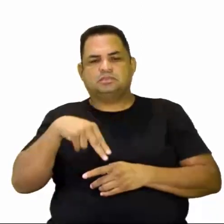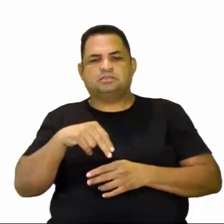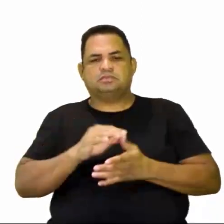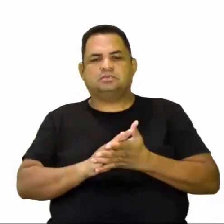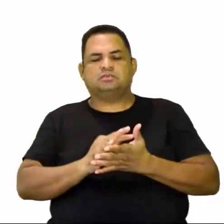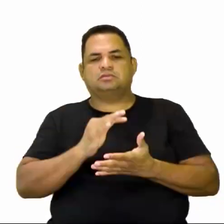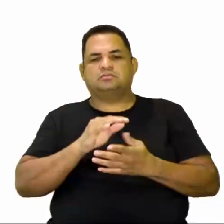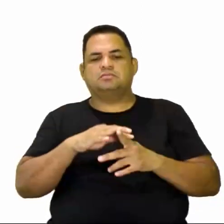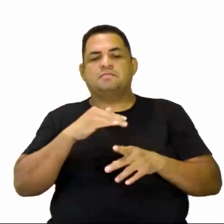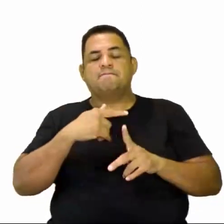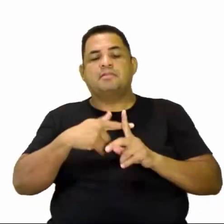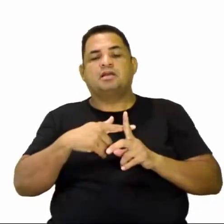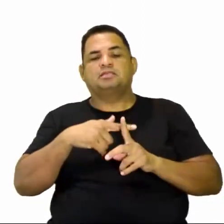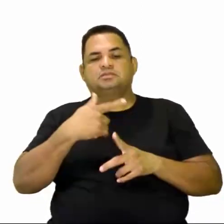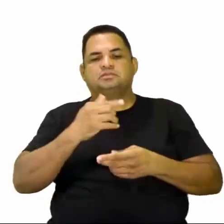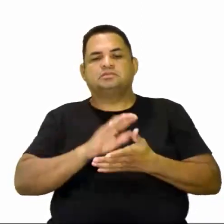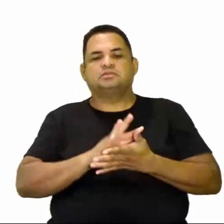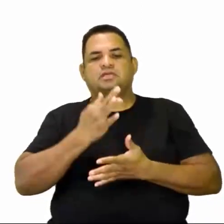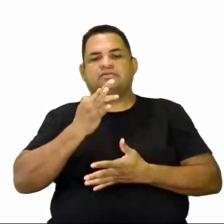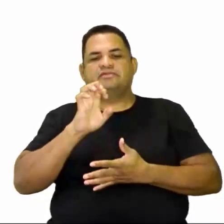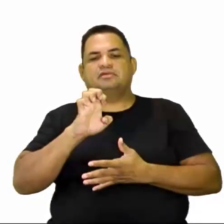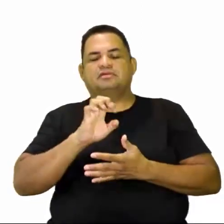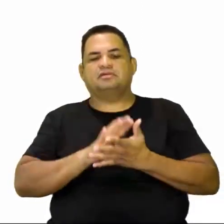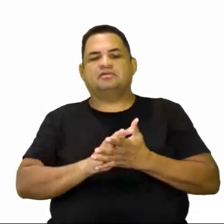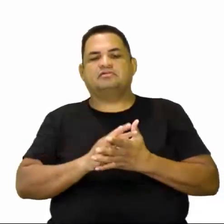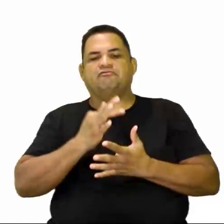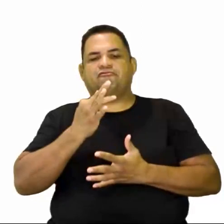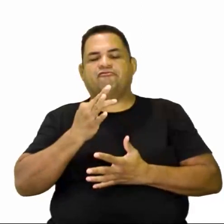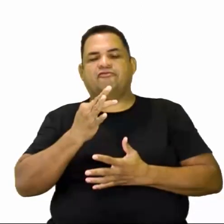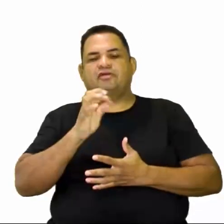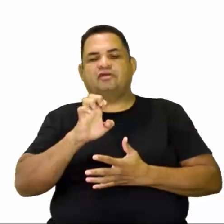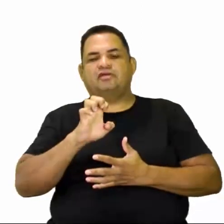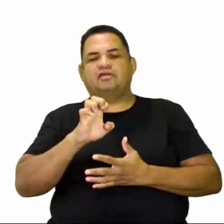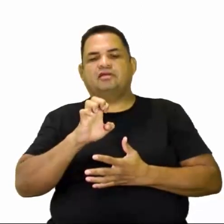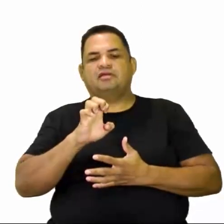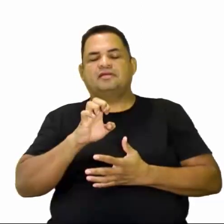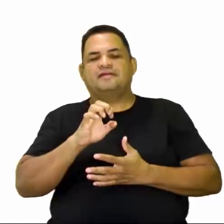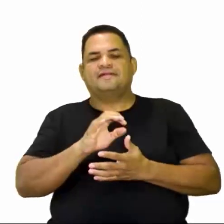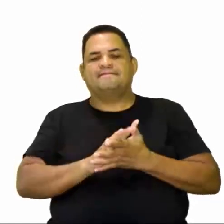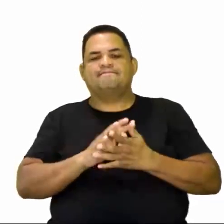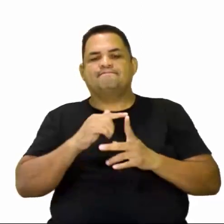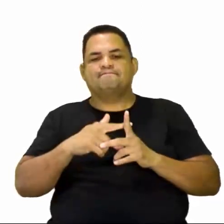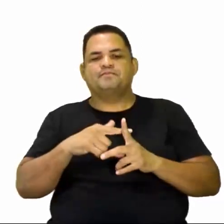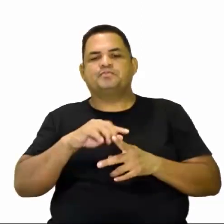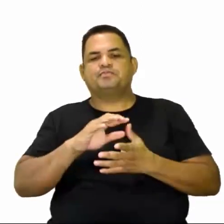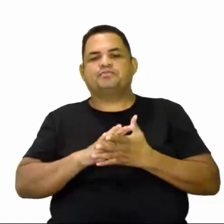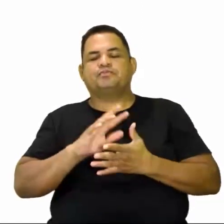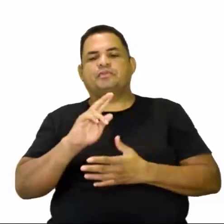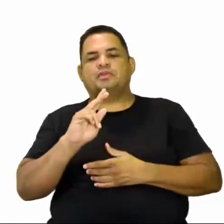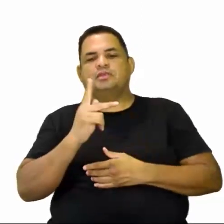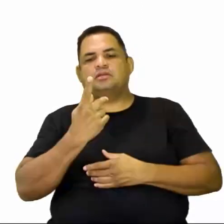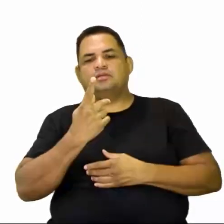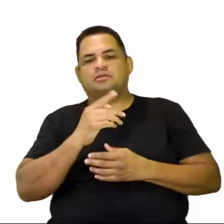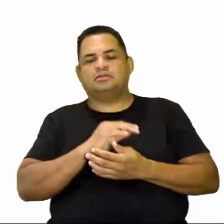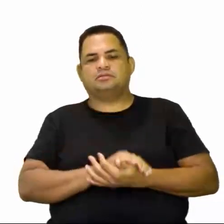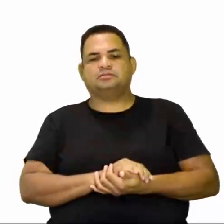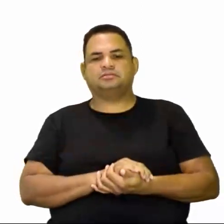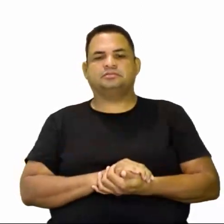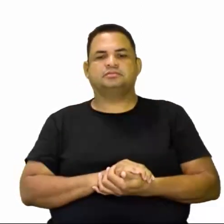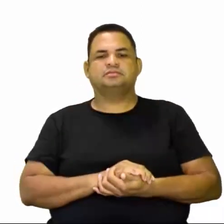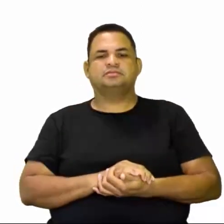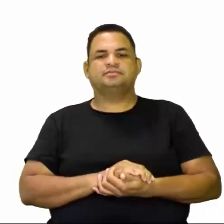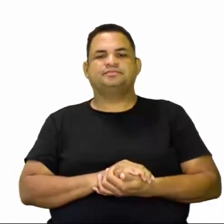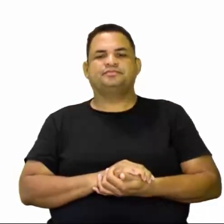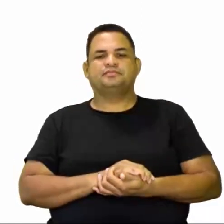O zinco mais reativo do que o ferro. O ferro mais reativo do que o hidrogênio, conforme vocês